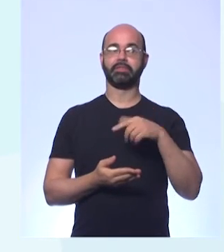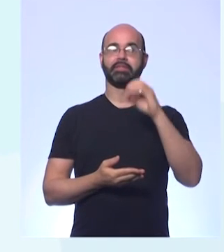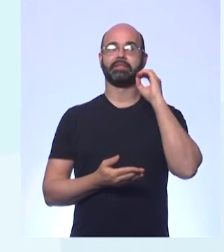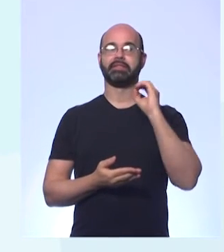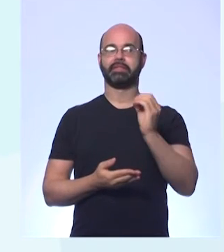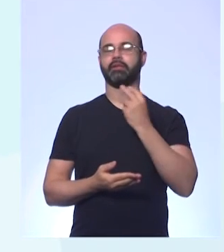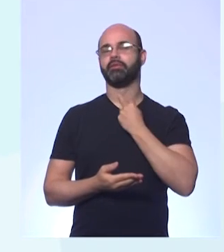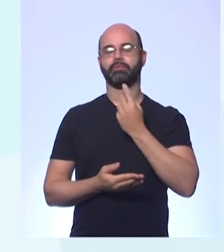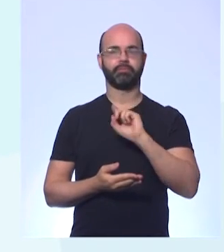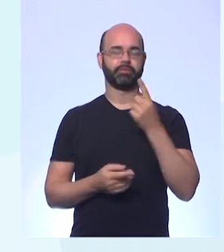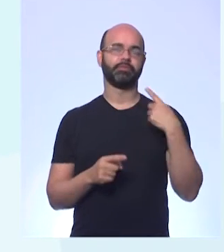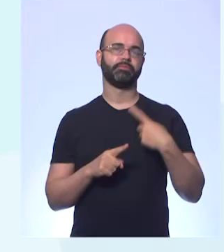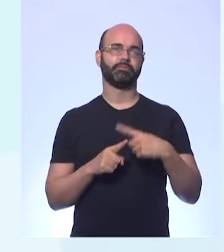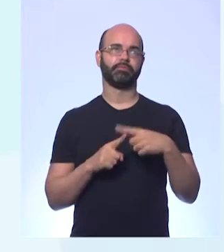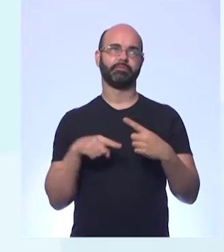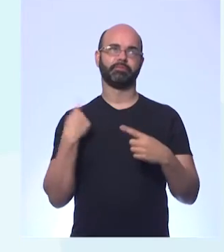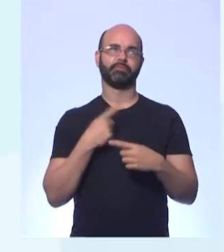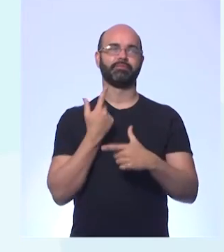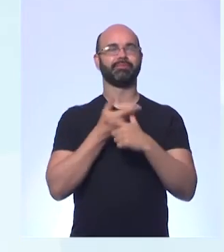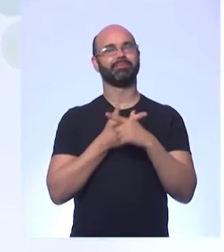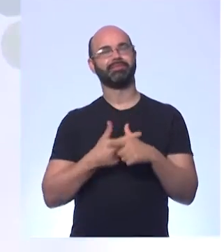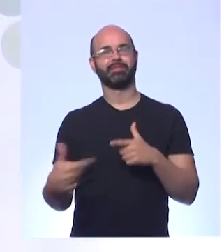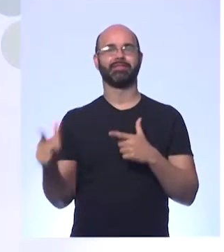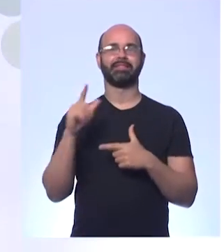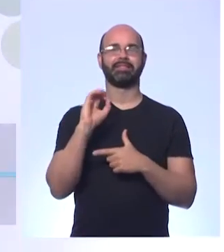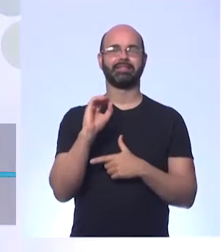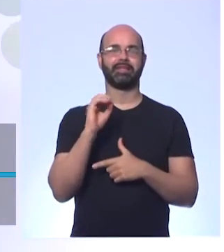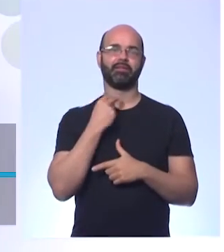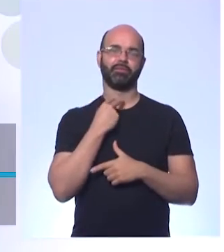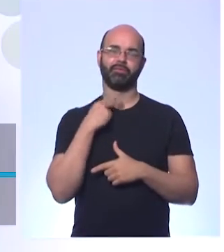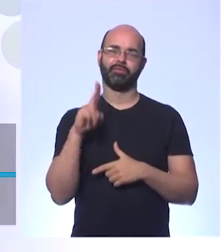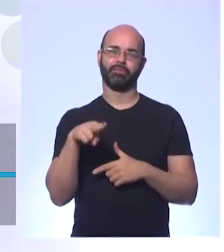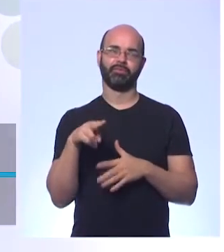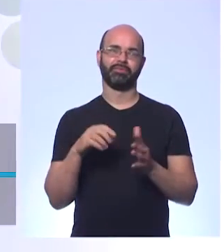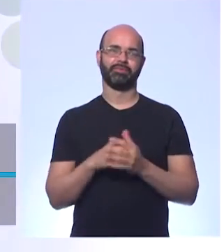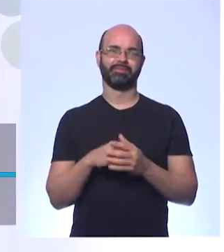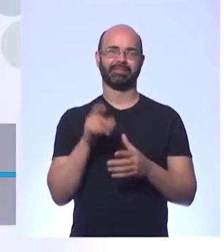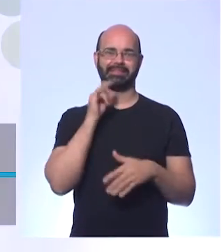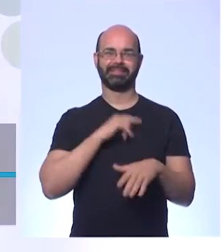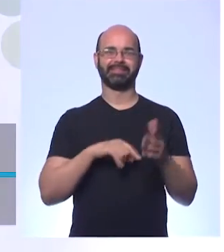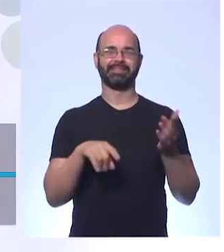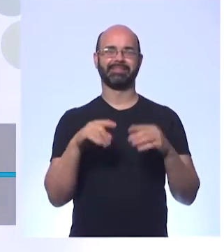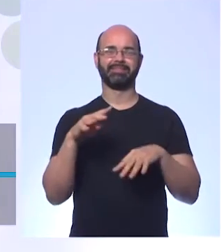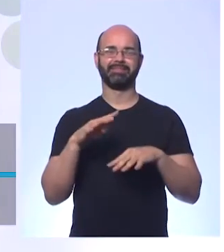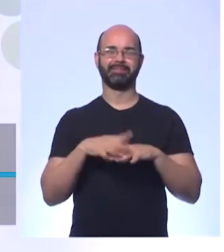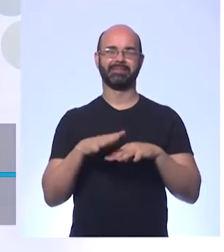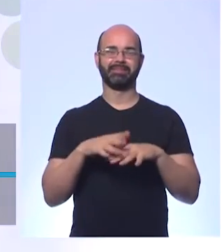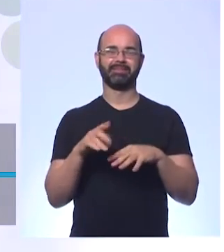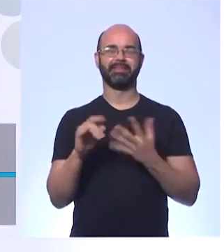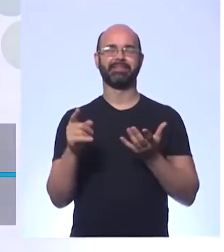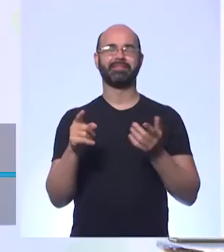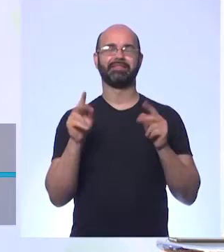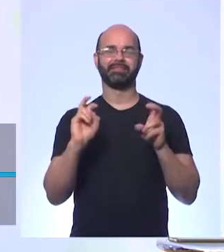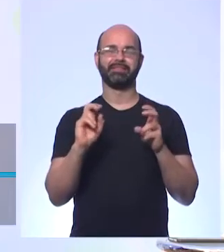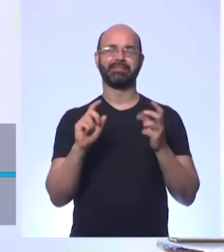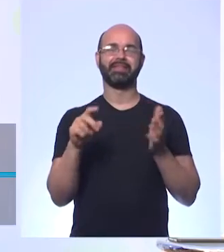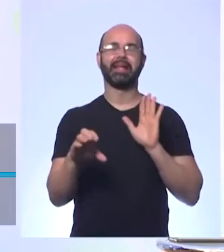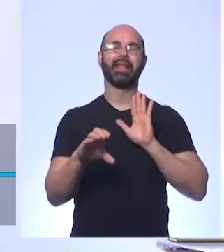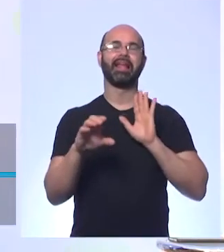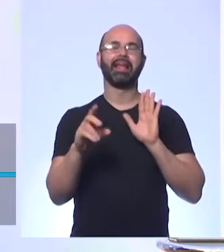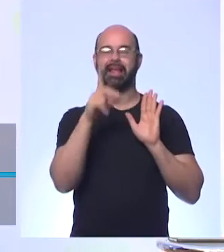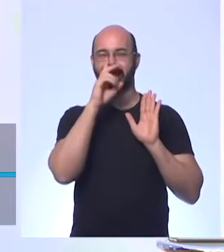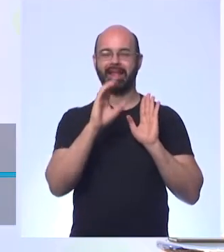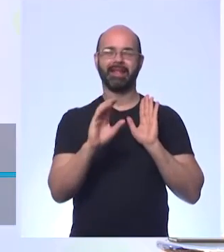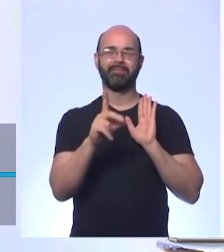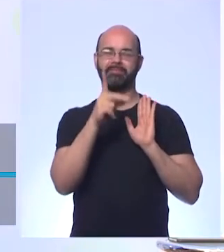ser zero, porque a gente nunca pode dividir por zero, tá certo? É crime aí na matemática quando a gente faz isso. Então, quando a gente tem